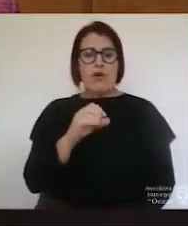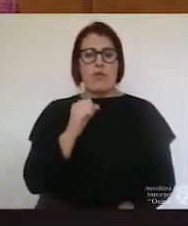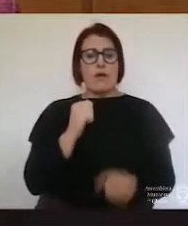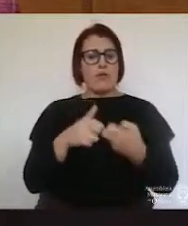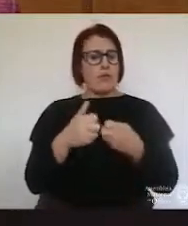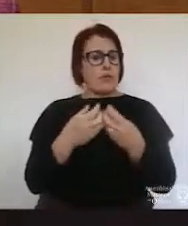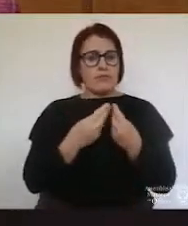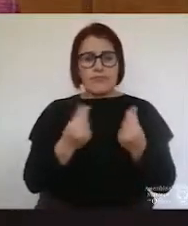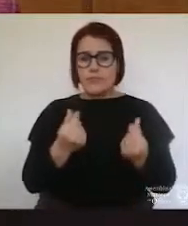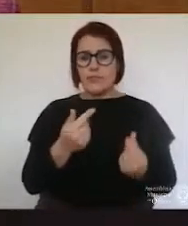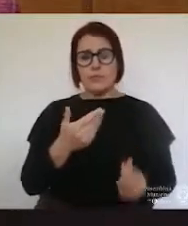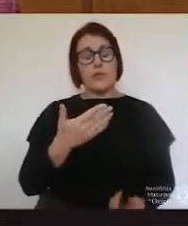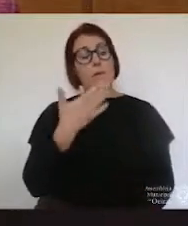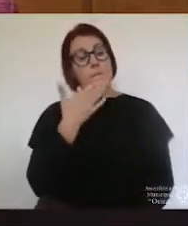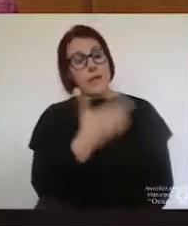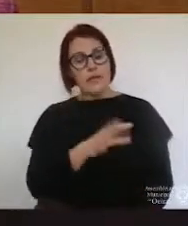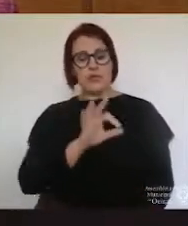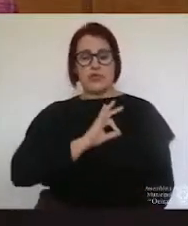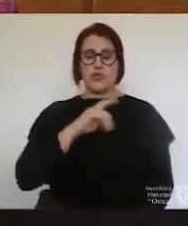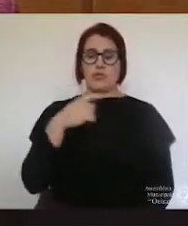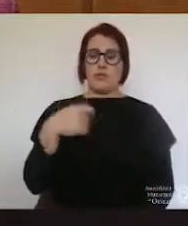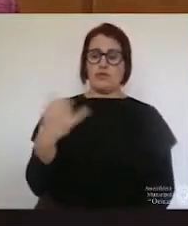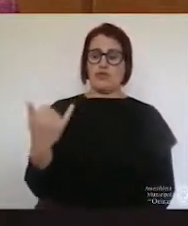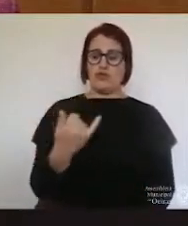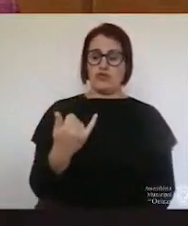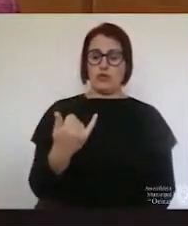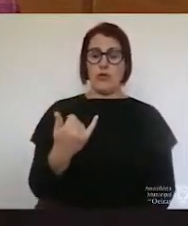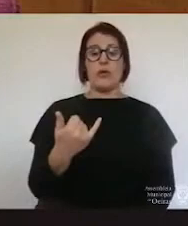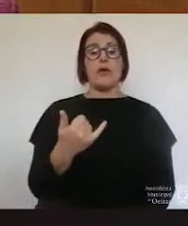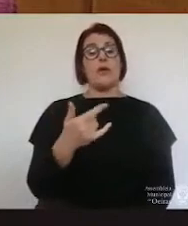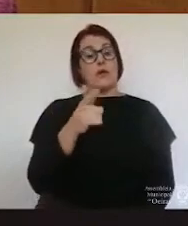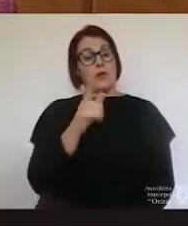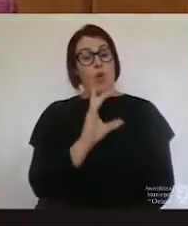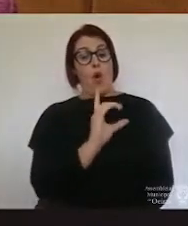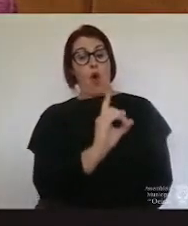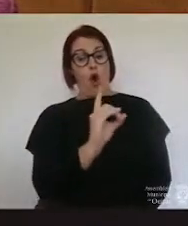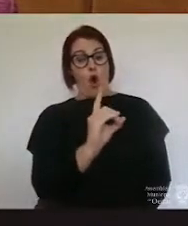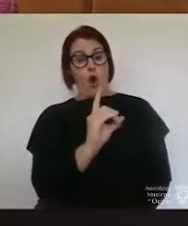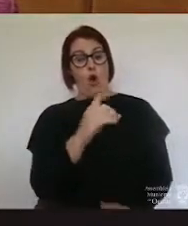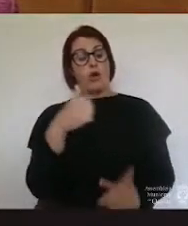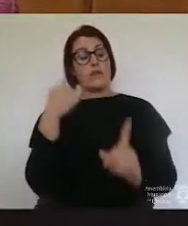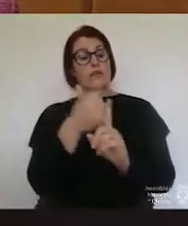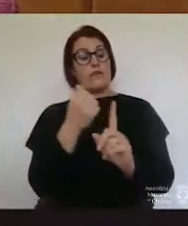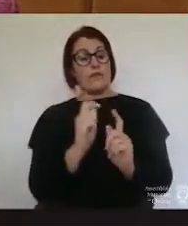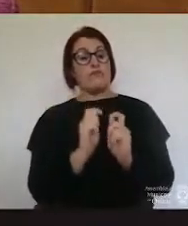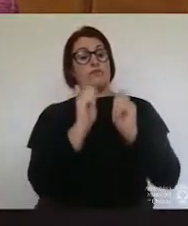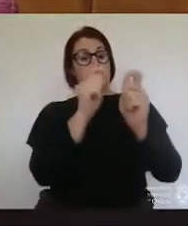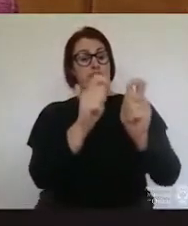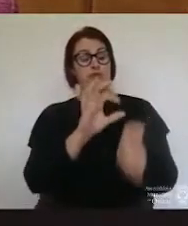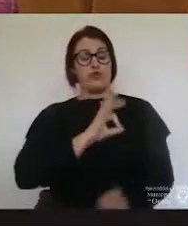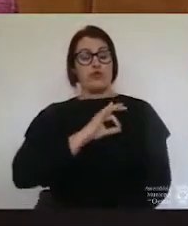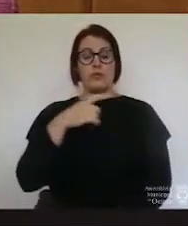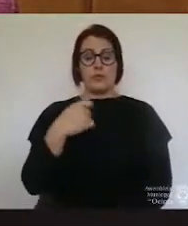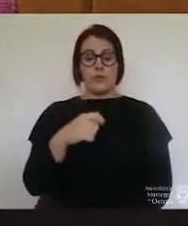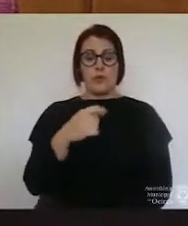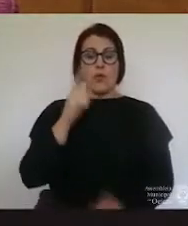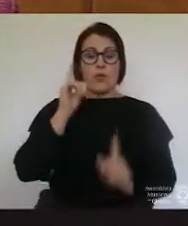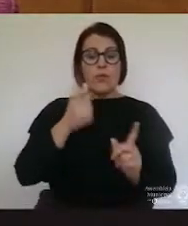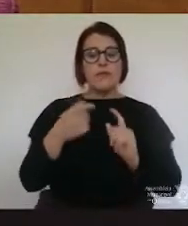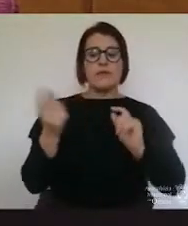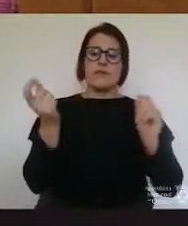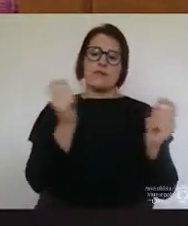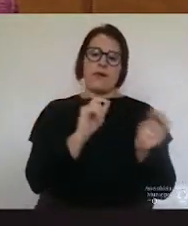Sr. Vice-Presidente, deixo-lhe o desafio e que passe esse desafio ao Sr. Presidente, para abrir o debate de